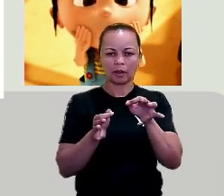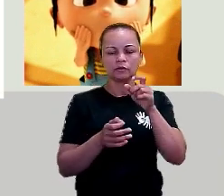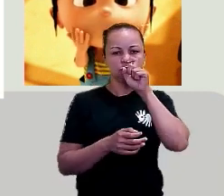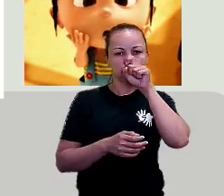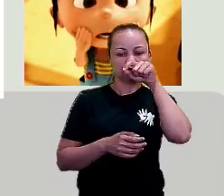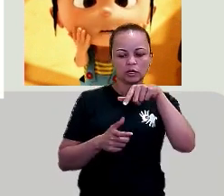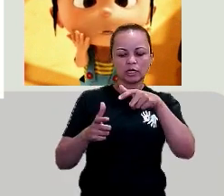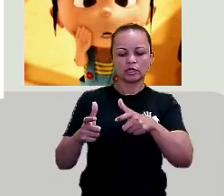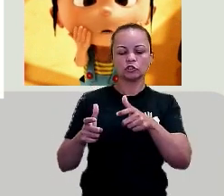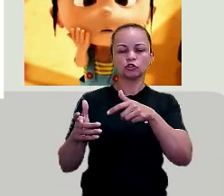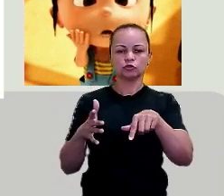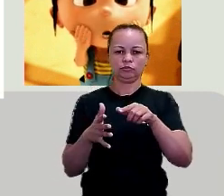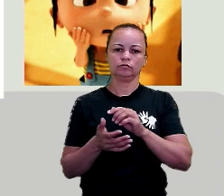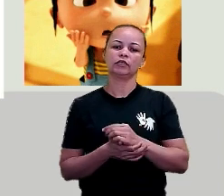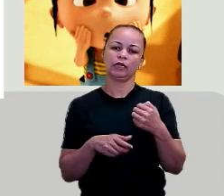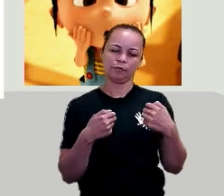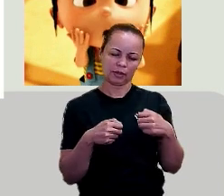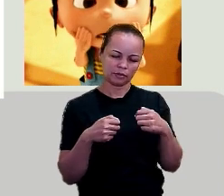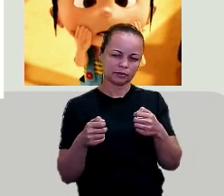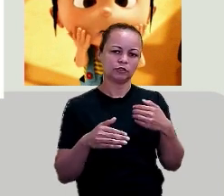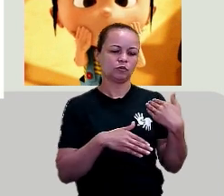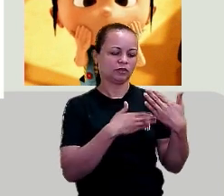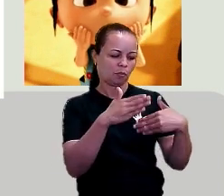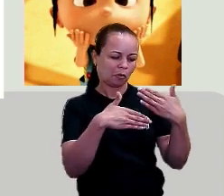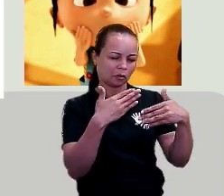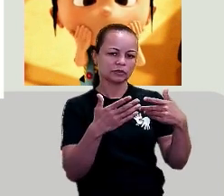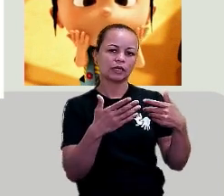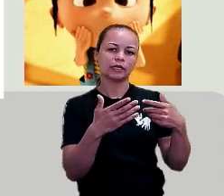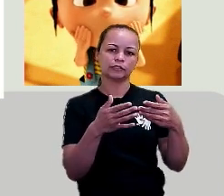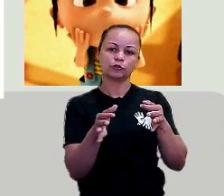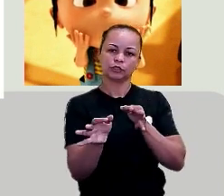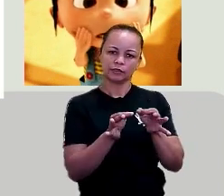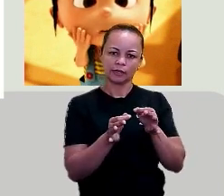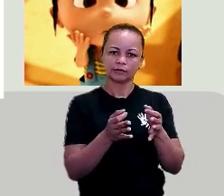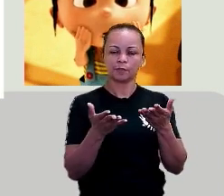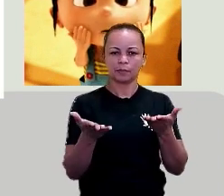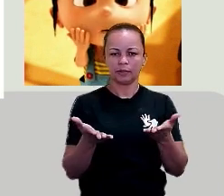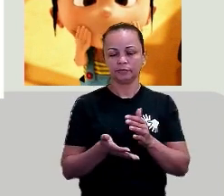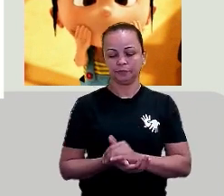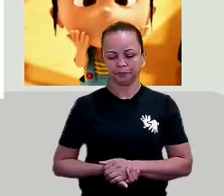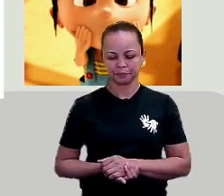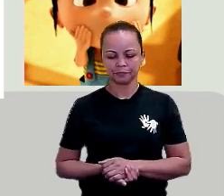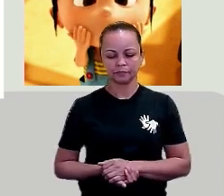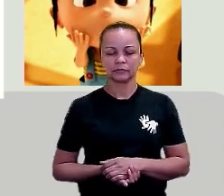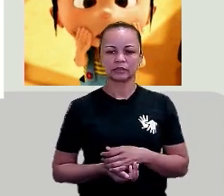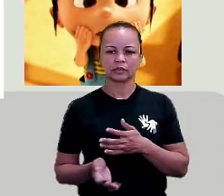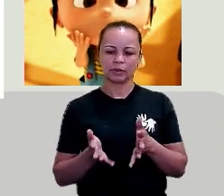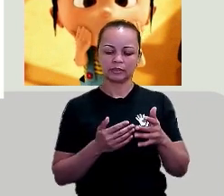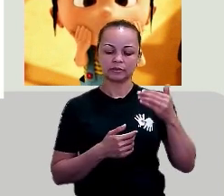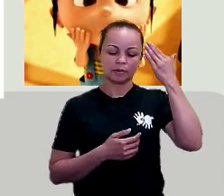gente consome. Devia passar por um processo de tratamento para saber o que dá para